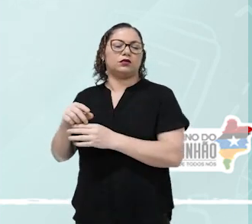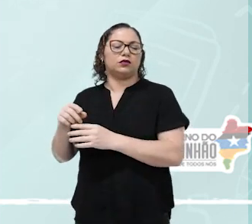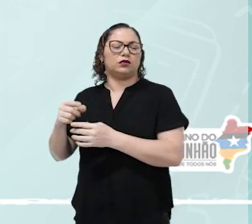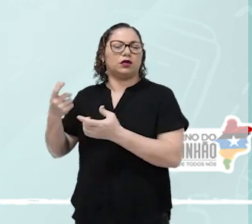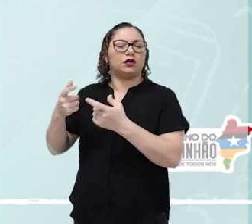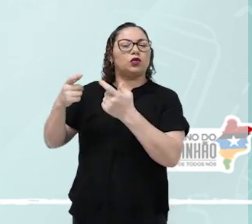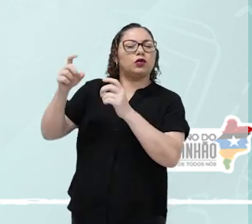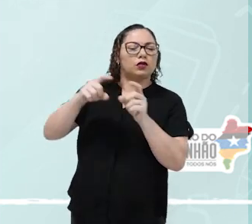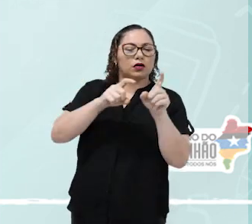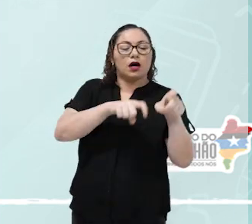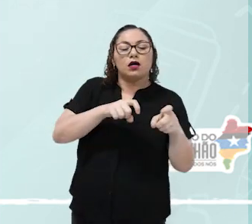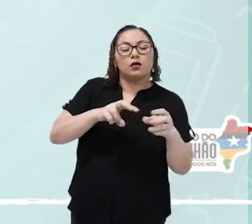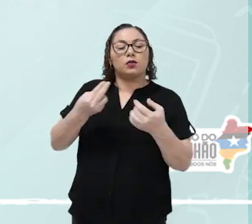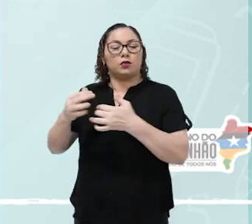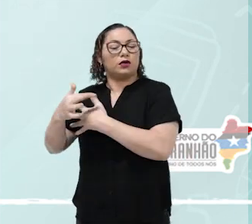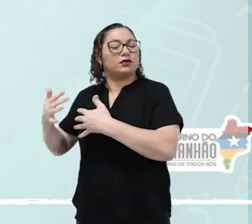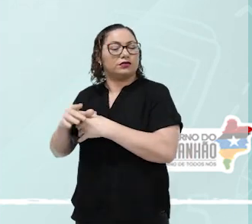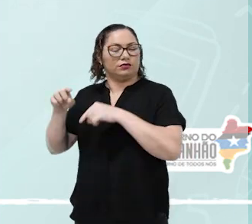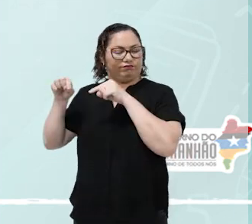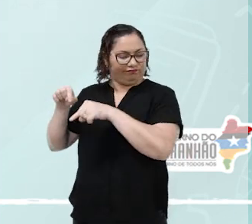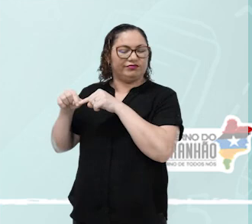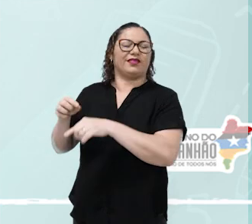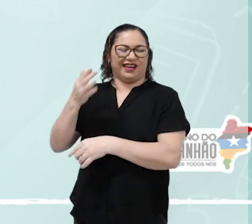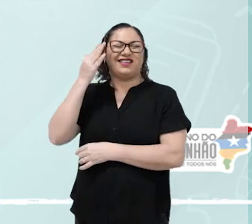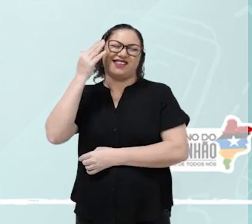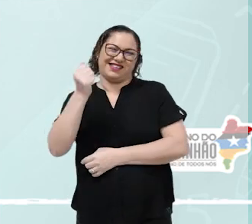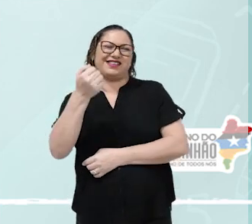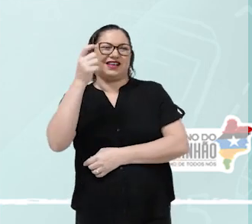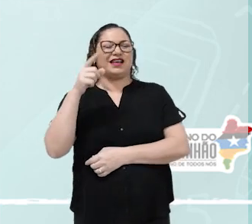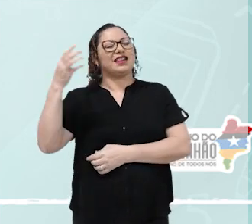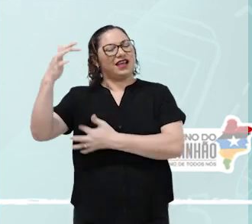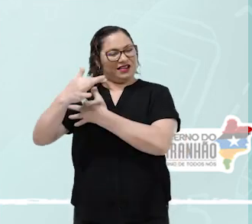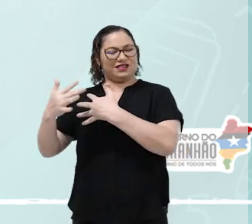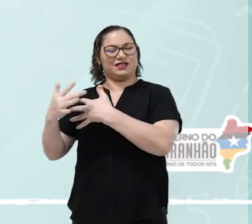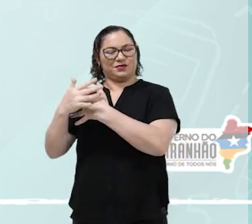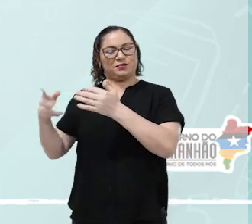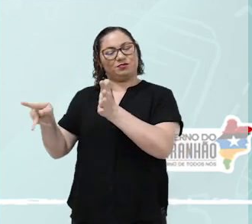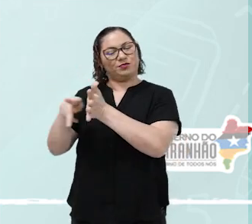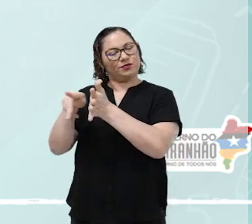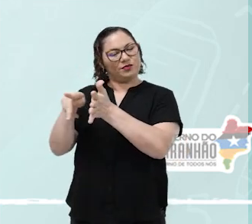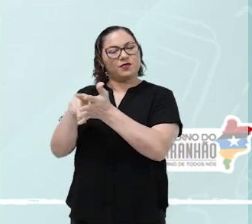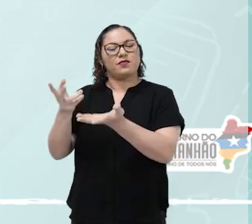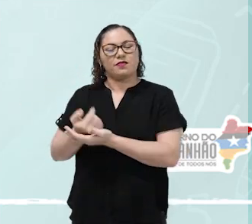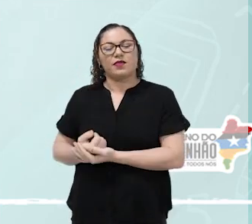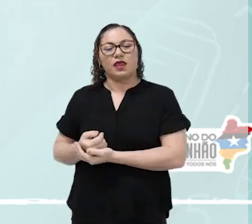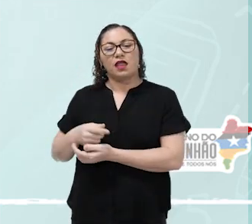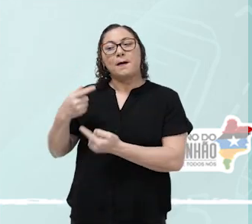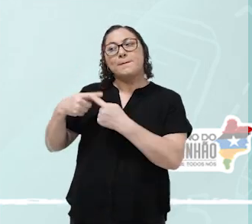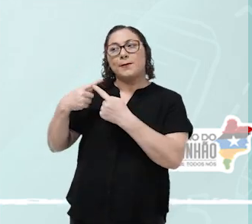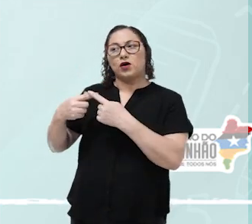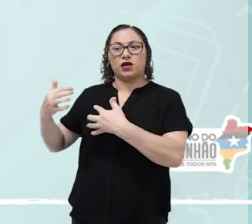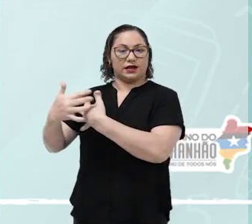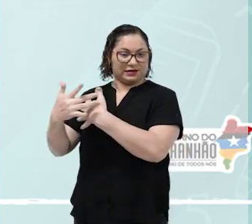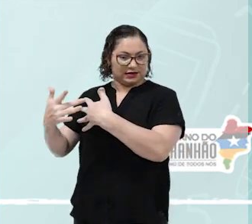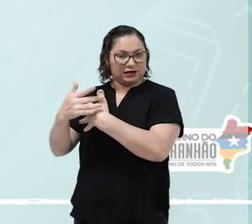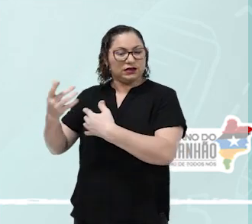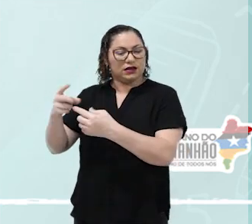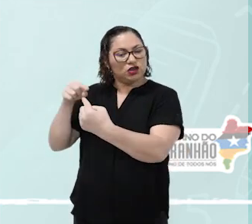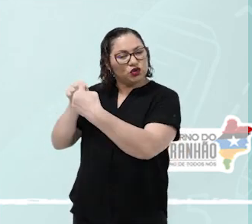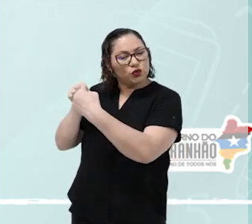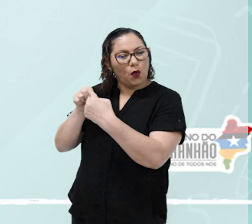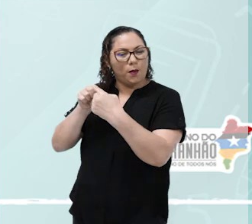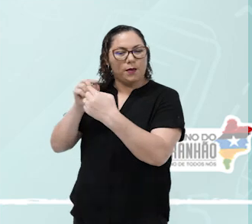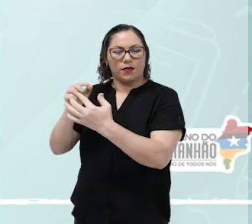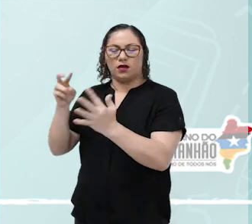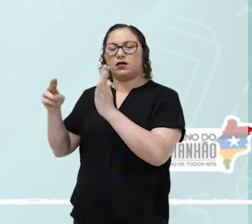cidade? Sabia que você ia acertar da cidade. Exatamente. Porque cidade tem a ver com espaço urbano.